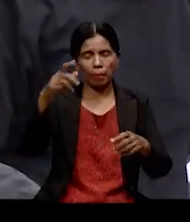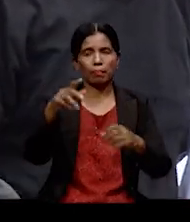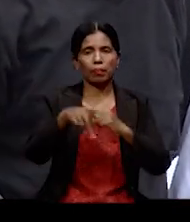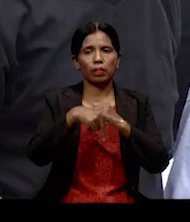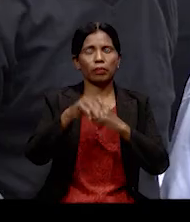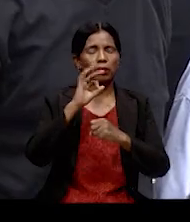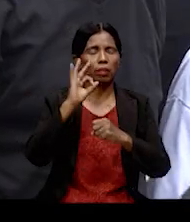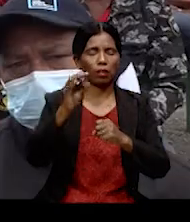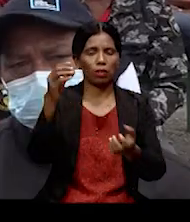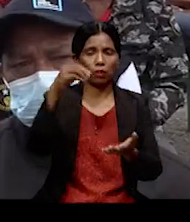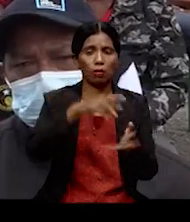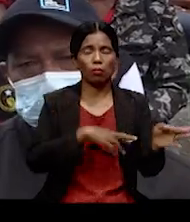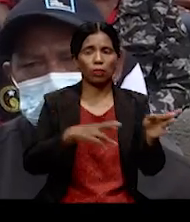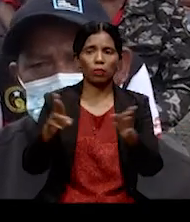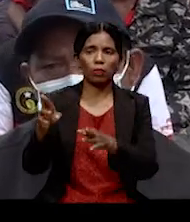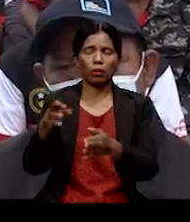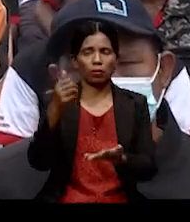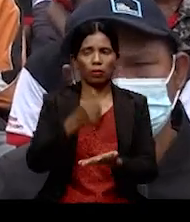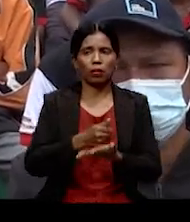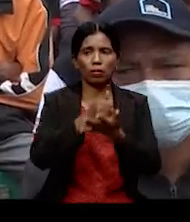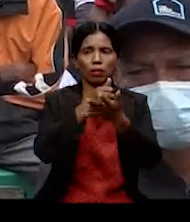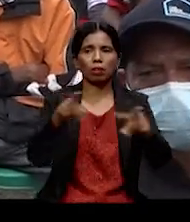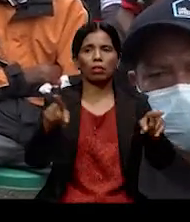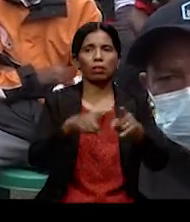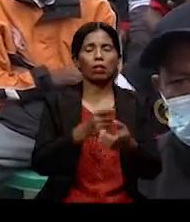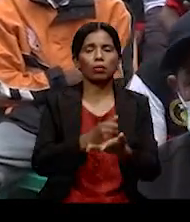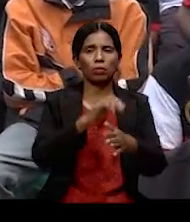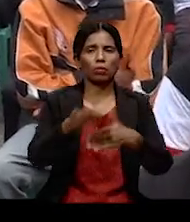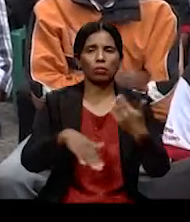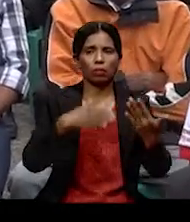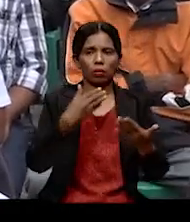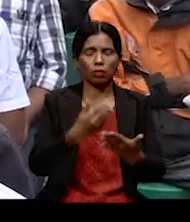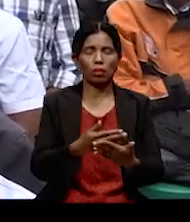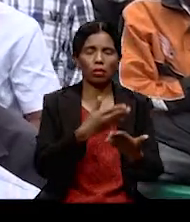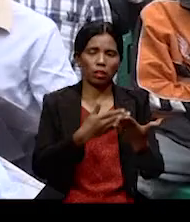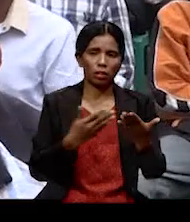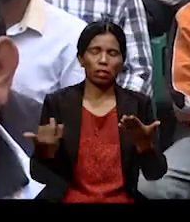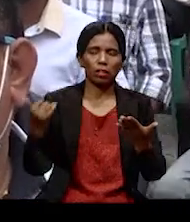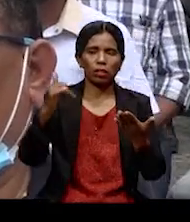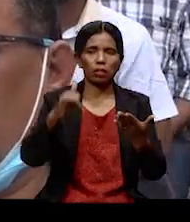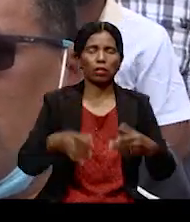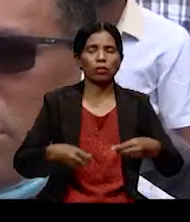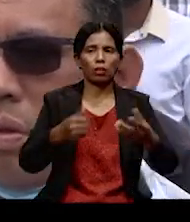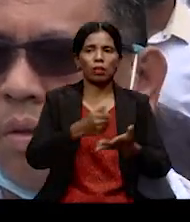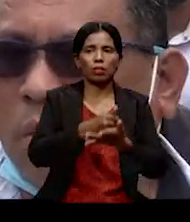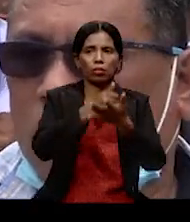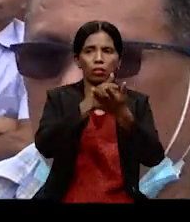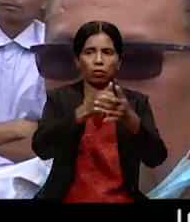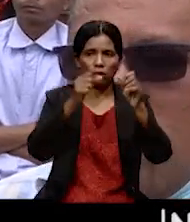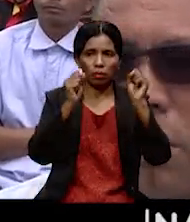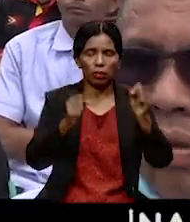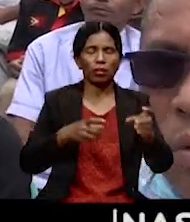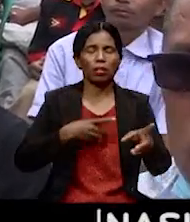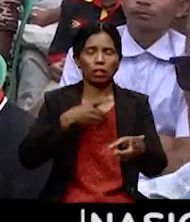no meus nebe husi Fratelin, nudar parte apoio tomak inklui atributu sira, hodi garante apoio nebe merese nudar direitu rasik